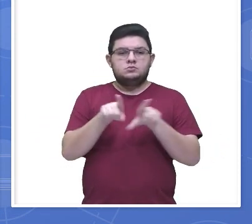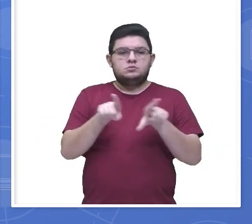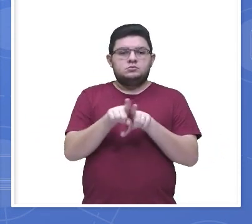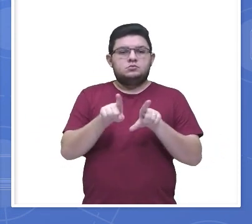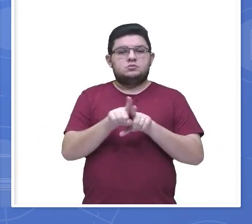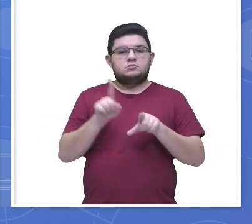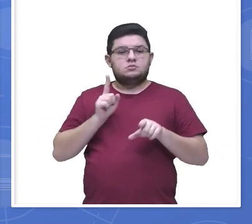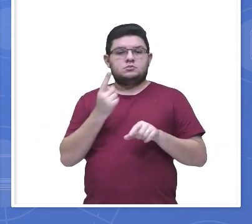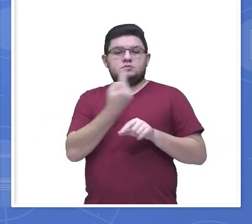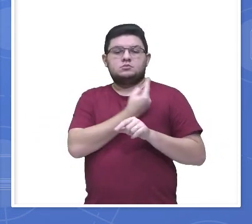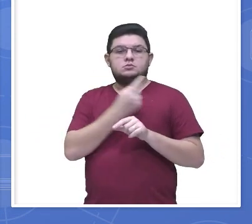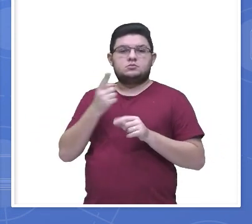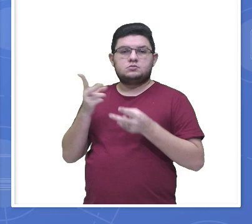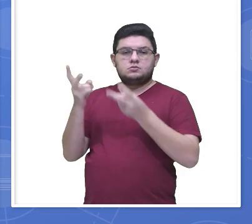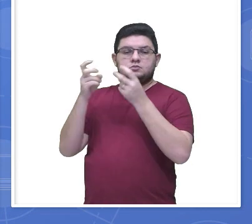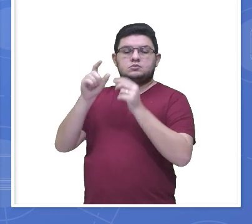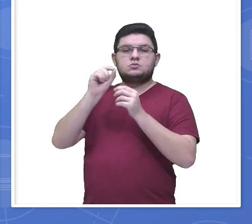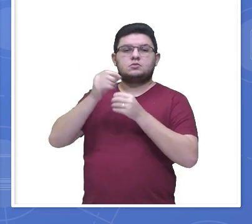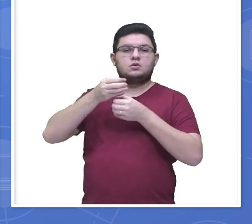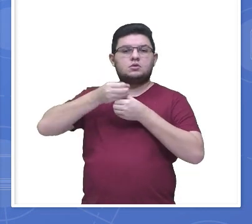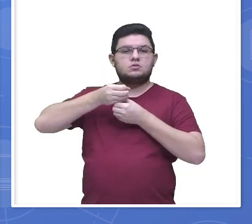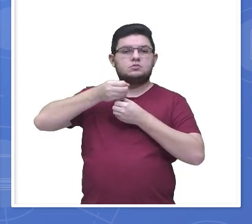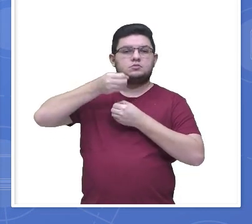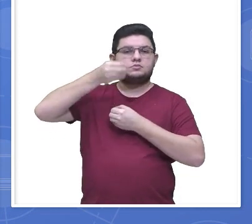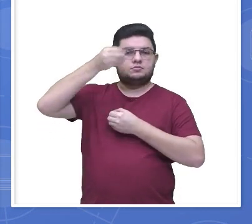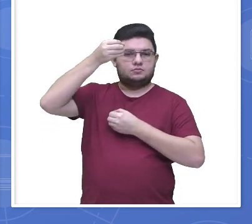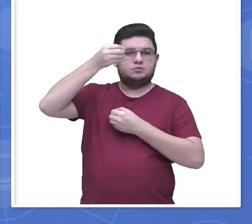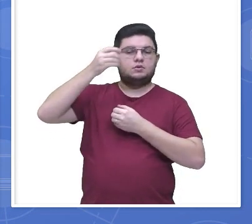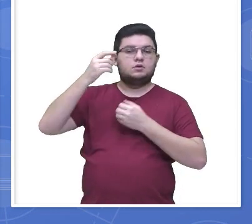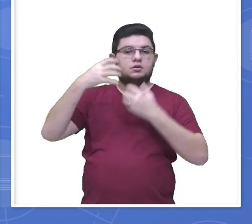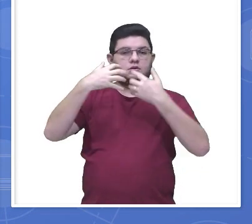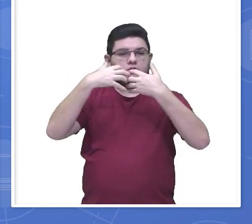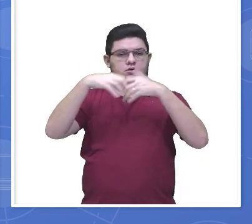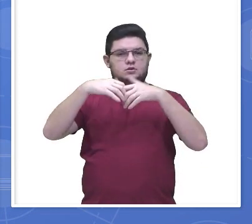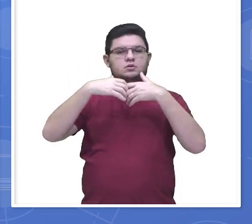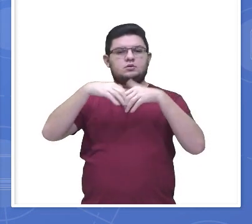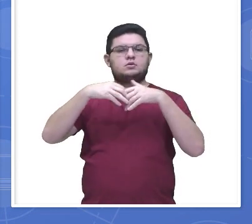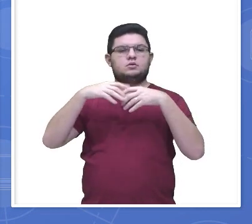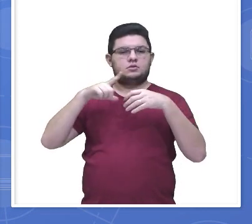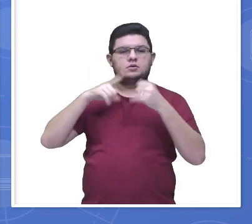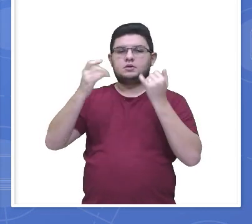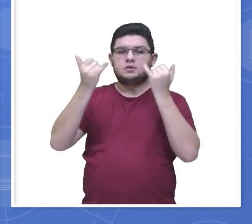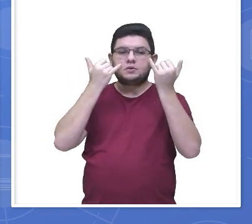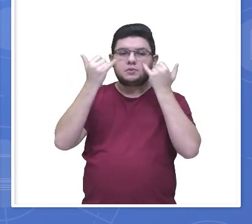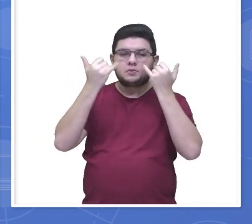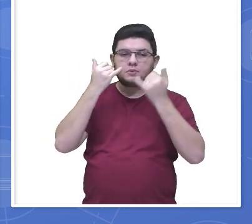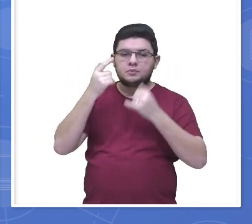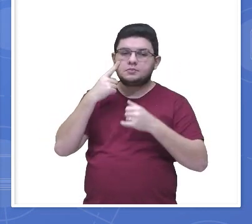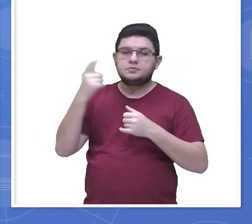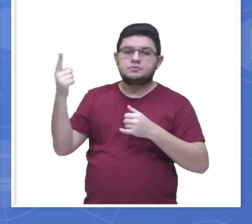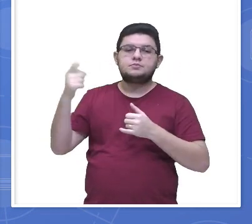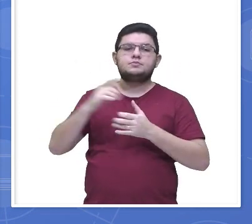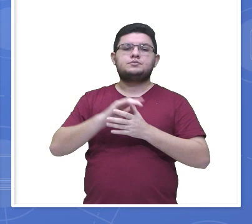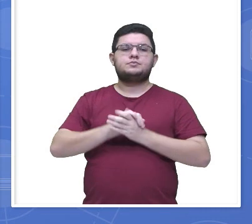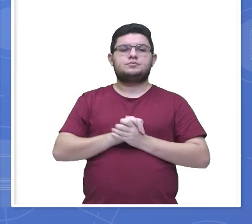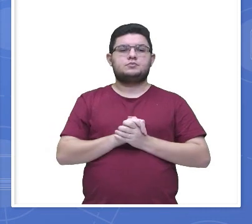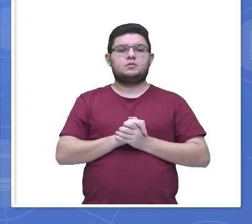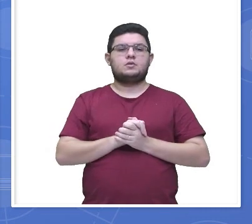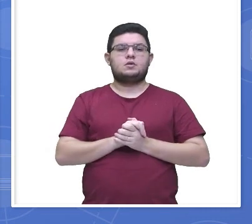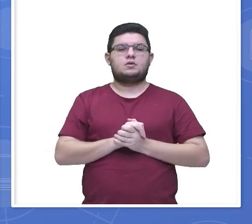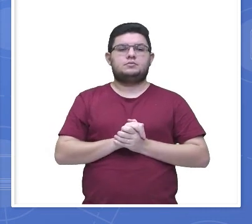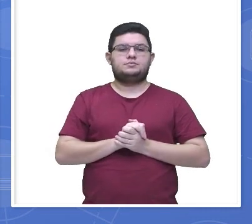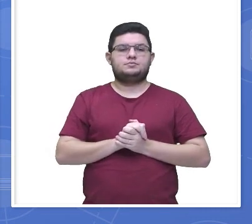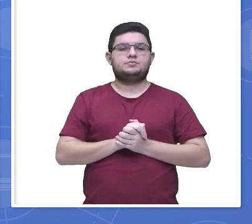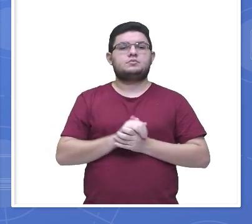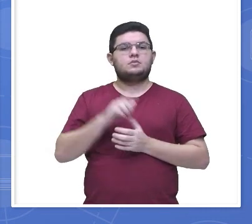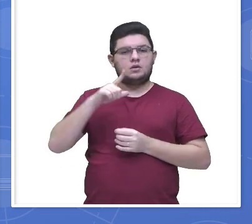informações aí do nosso tronco encefálico, tá? Já vimos ali o encéfalo, agora a gente observa o tronco encefálico. O tronco encefálico é